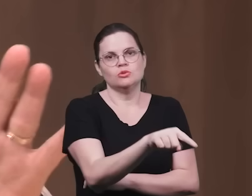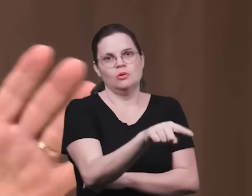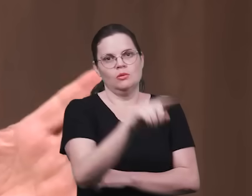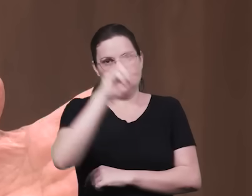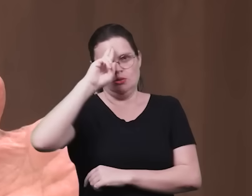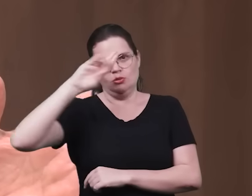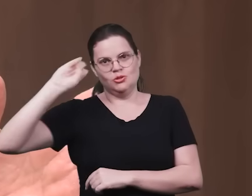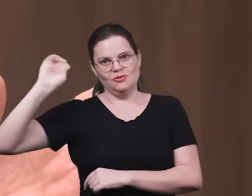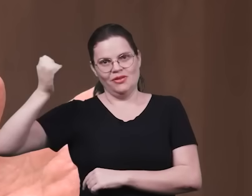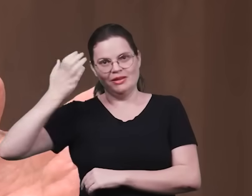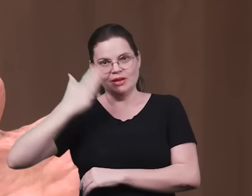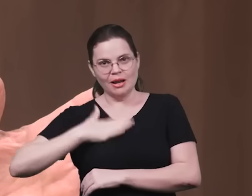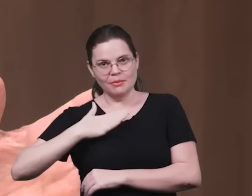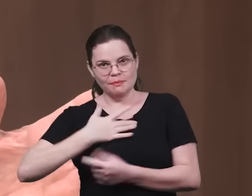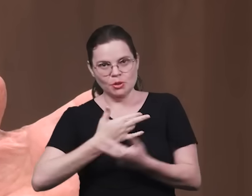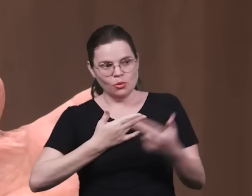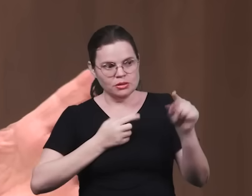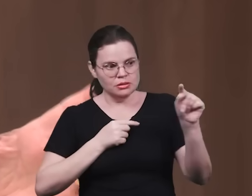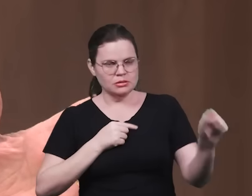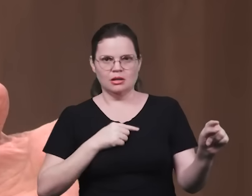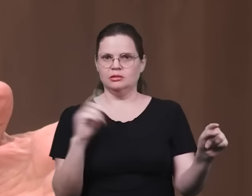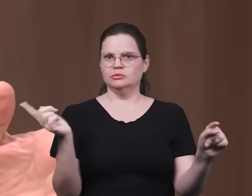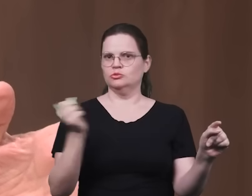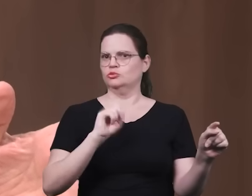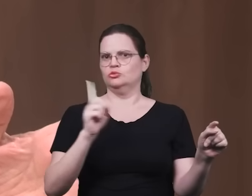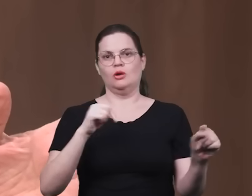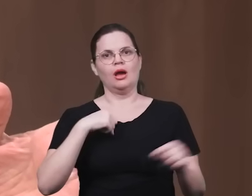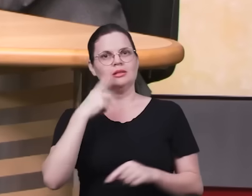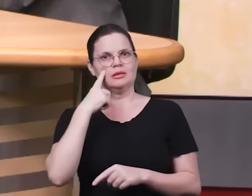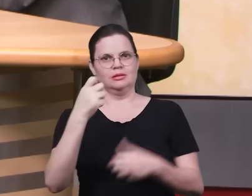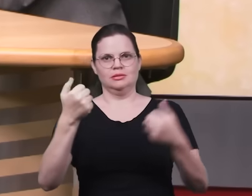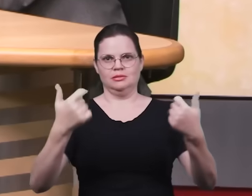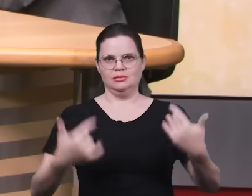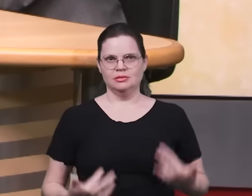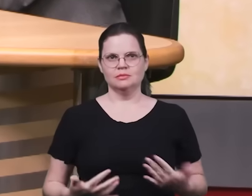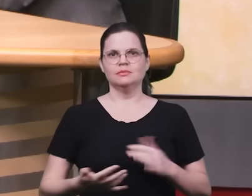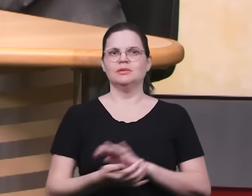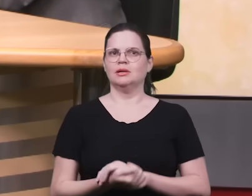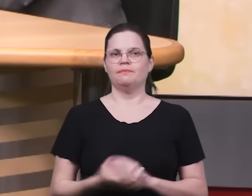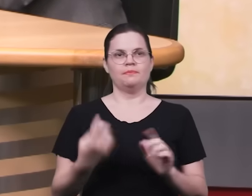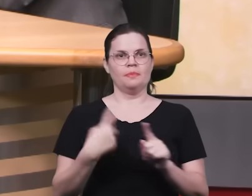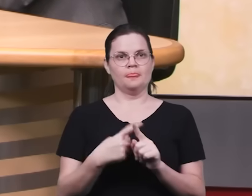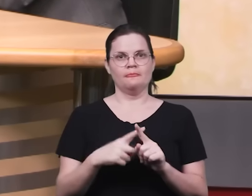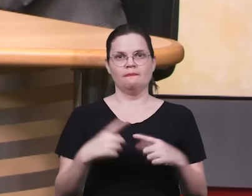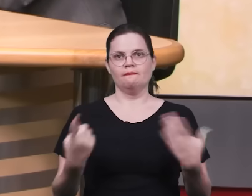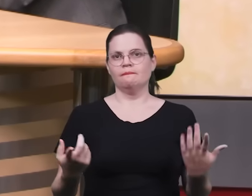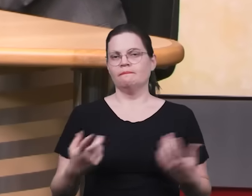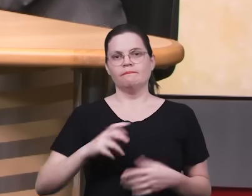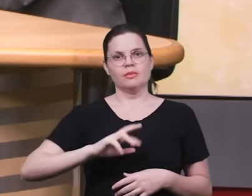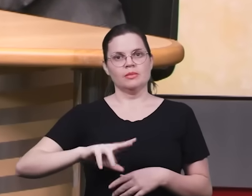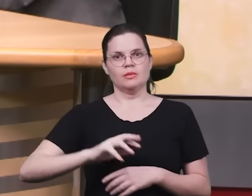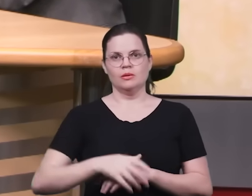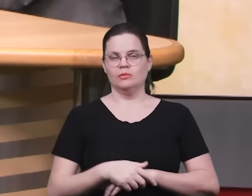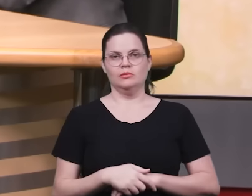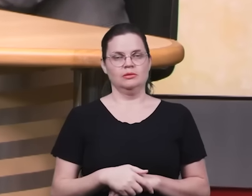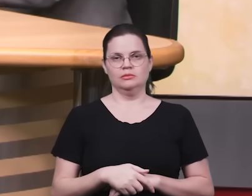nada sobre aquilo. Isso. Esse aspecto é interessante, né? É, claro. O senhor não vai revelar aquilo Não, que